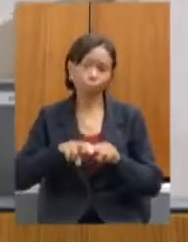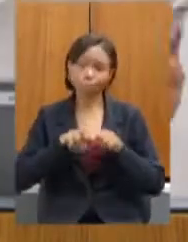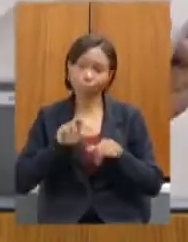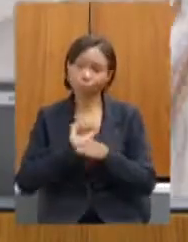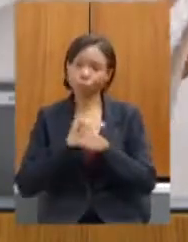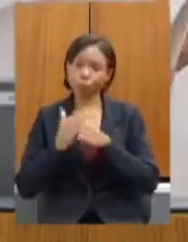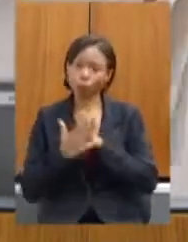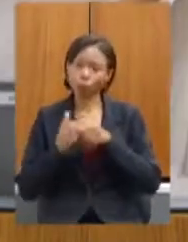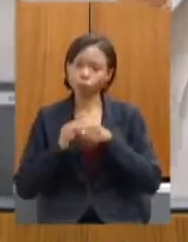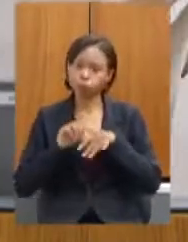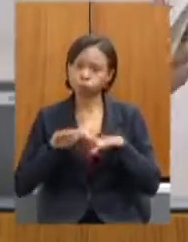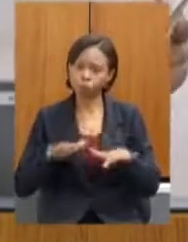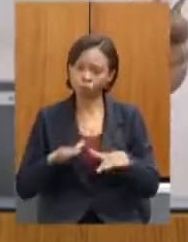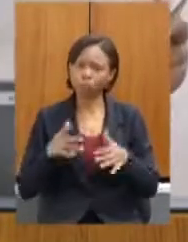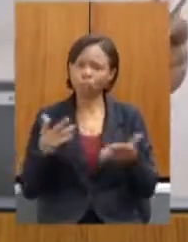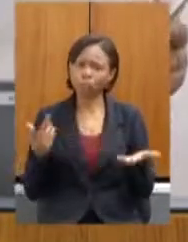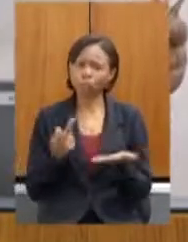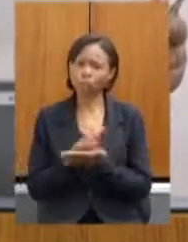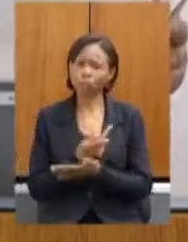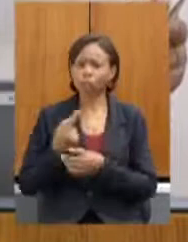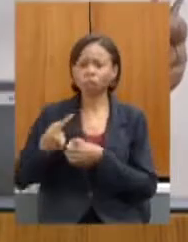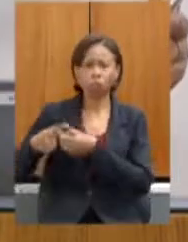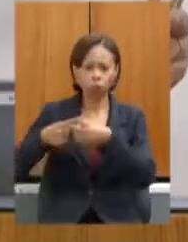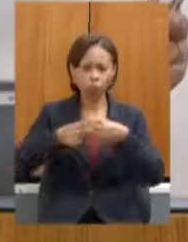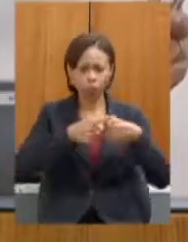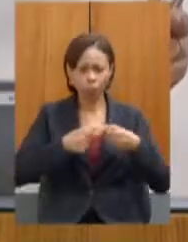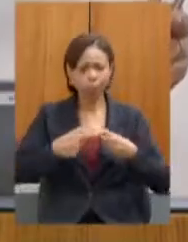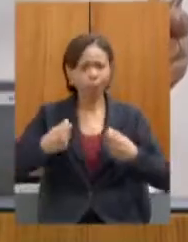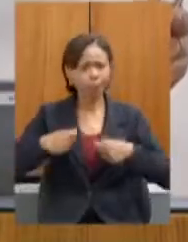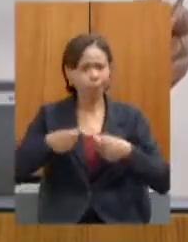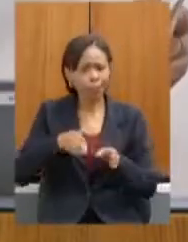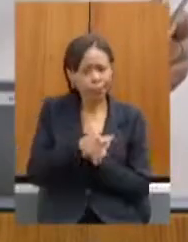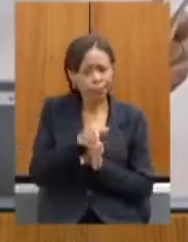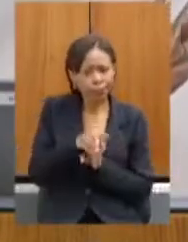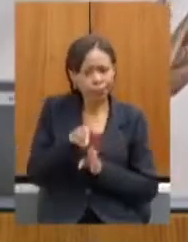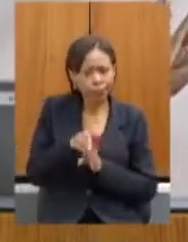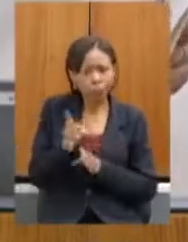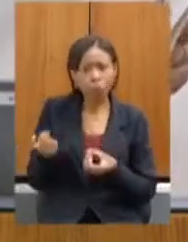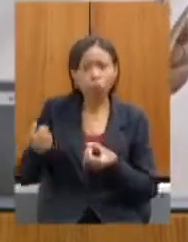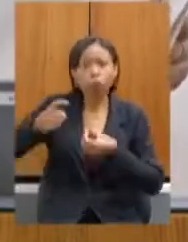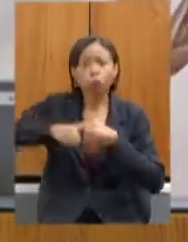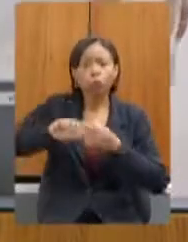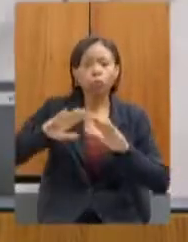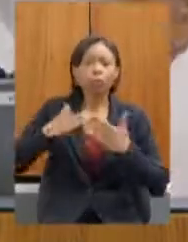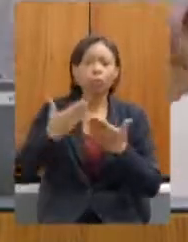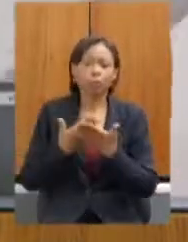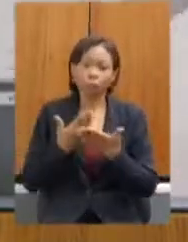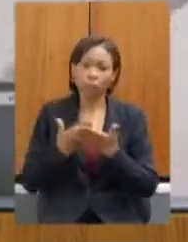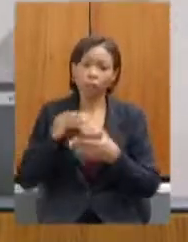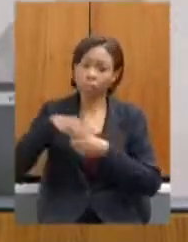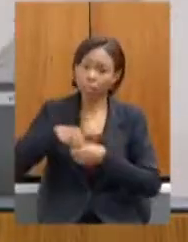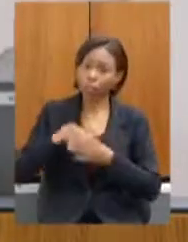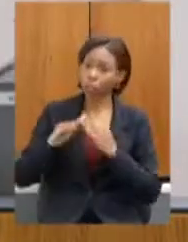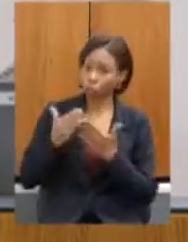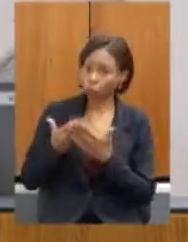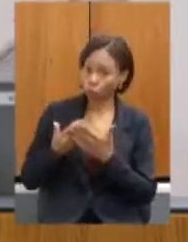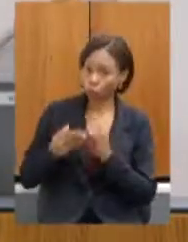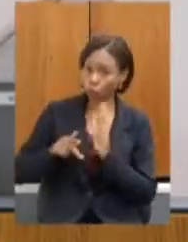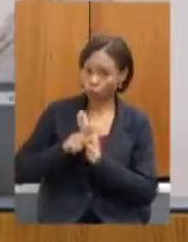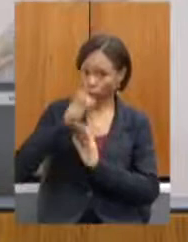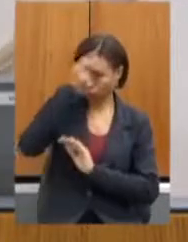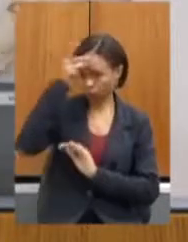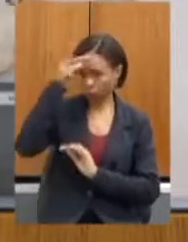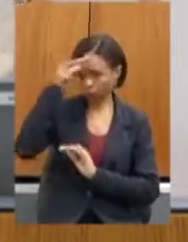pandemia de covid-19 à necessidade dos Municípios se orientar e para retorno às aulas nas escolas municipais